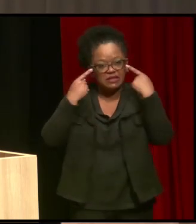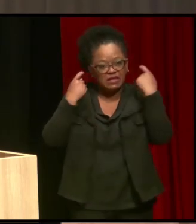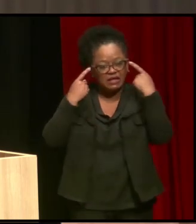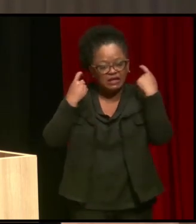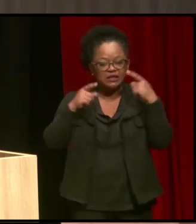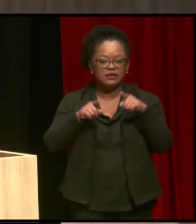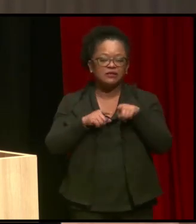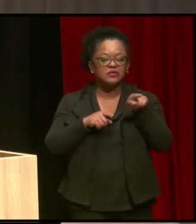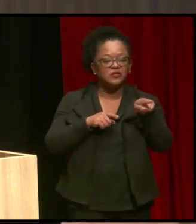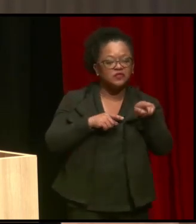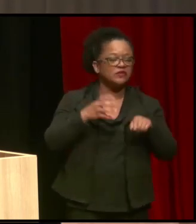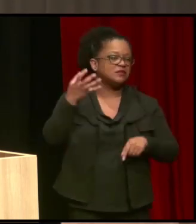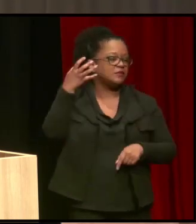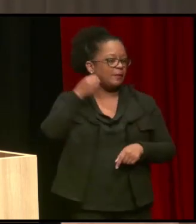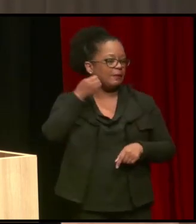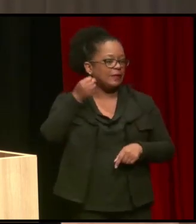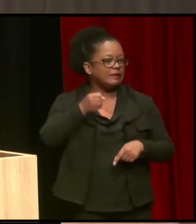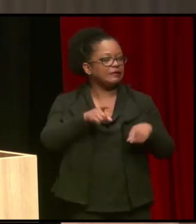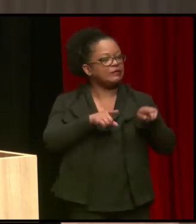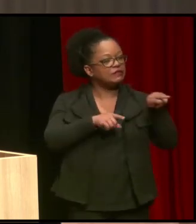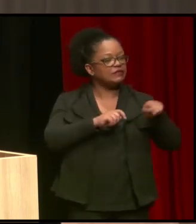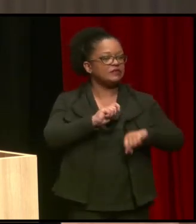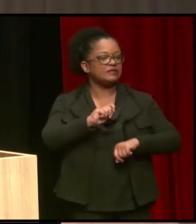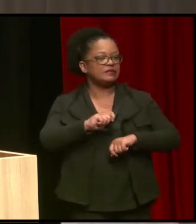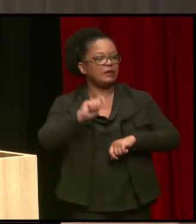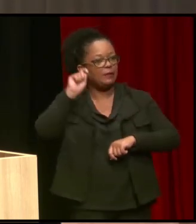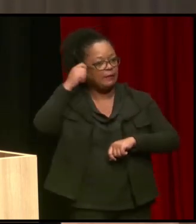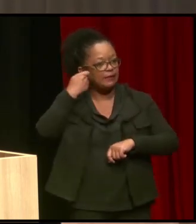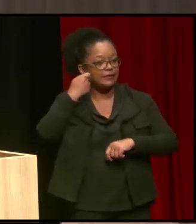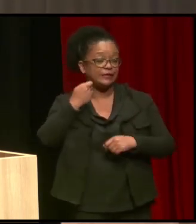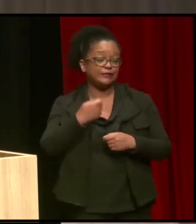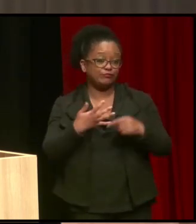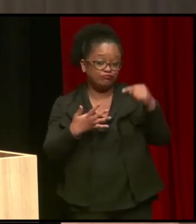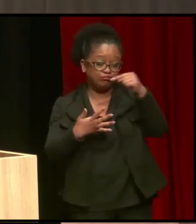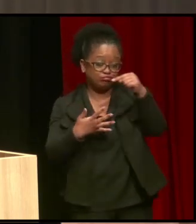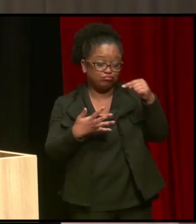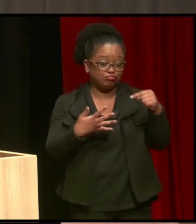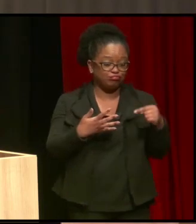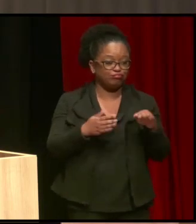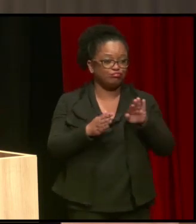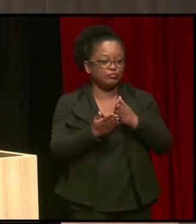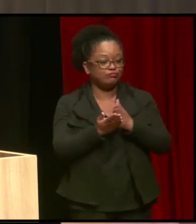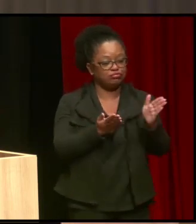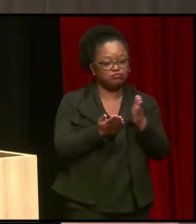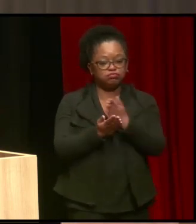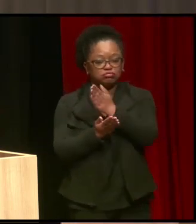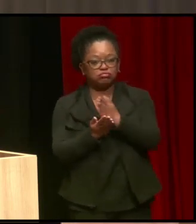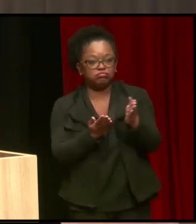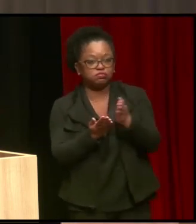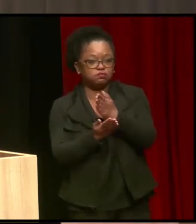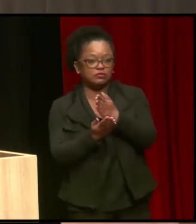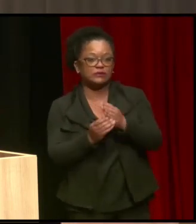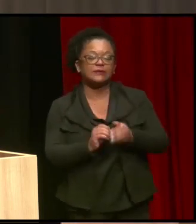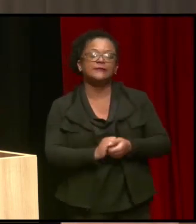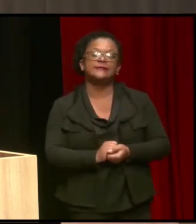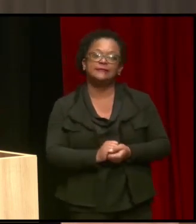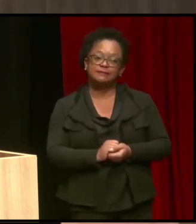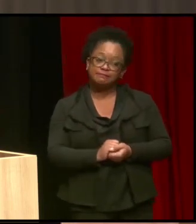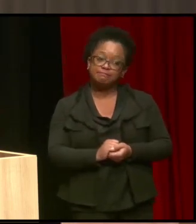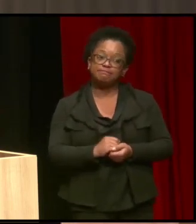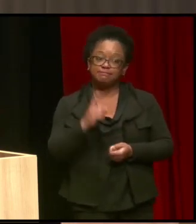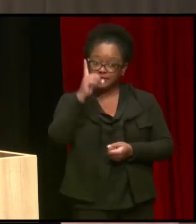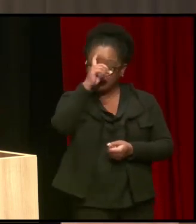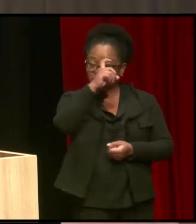é branco. E geralmente as igrejas trabalham nesses padrões assim, né? Então a gente também faz a mesma coisa para as